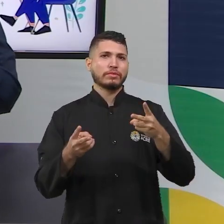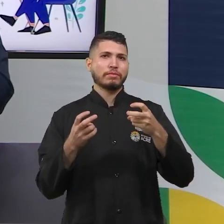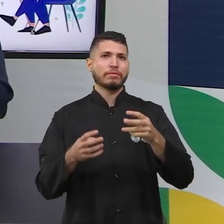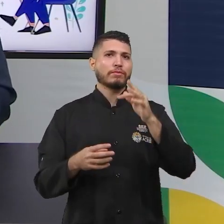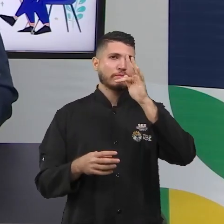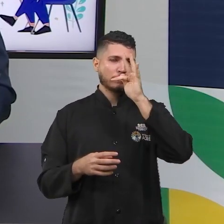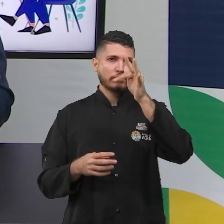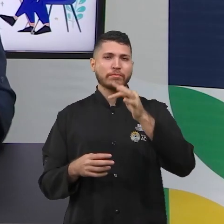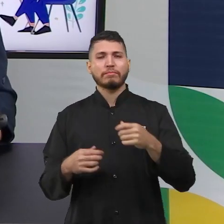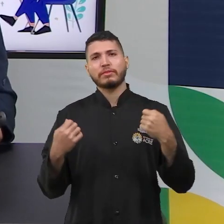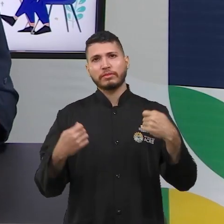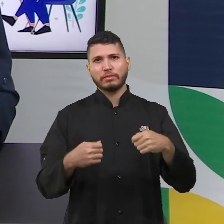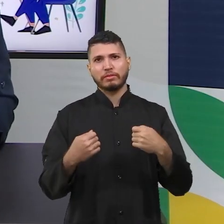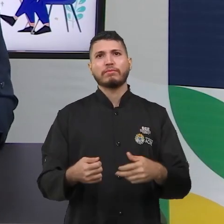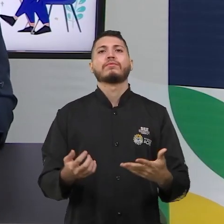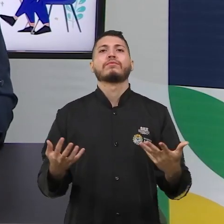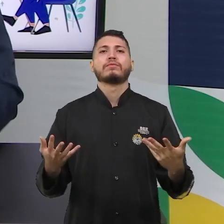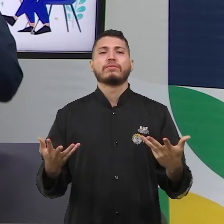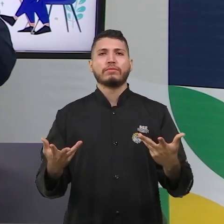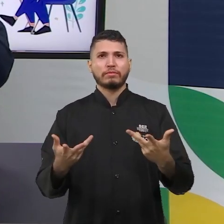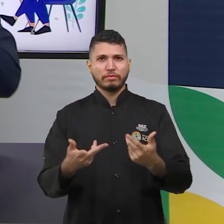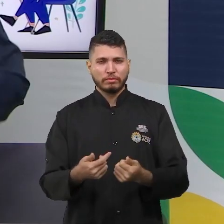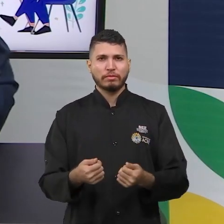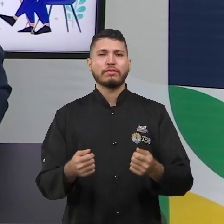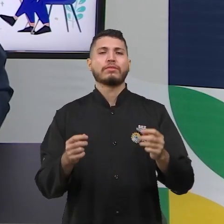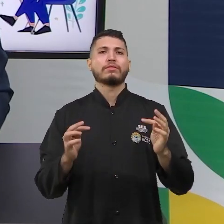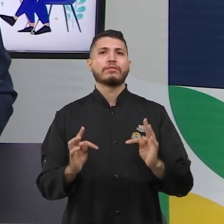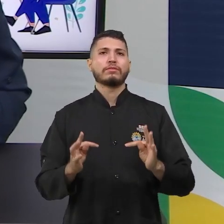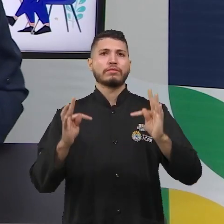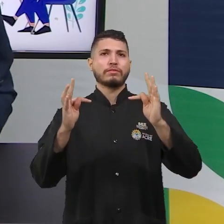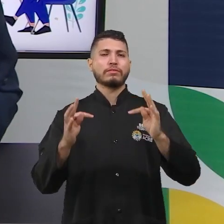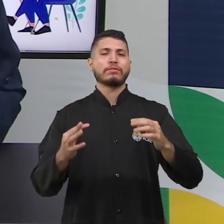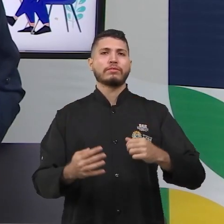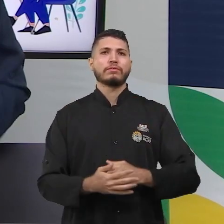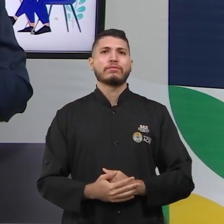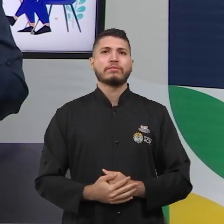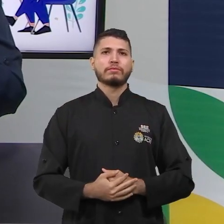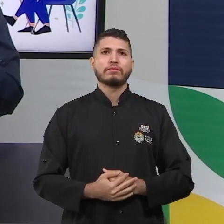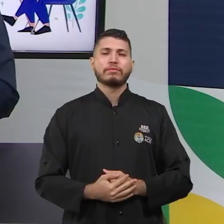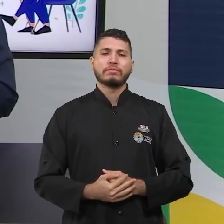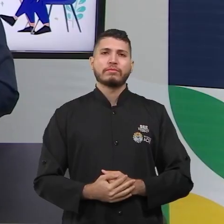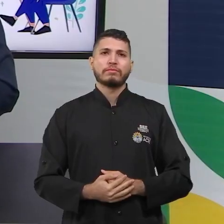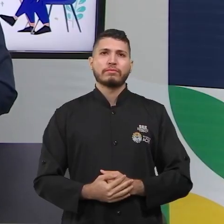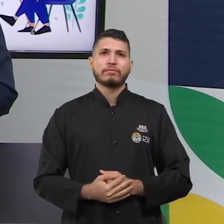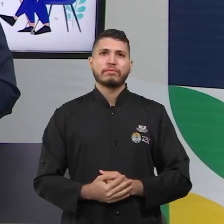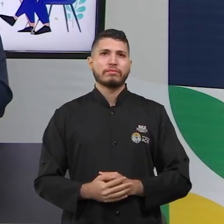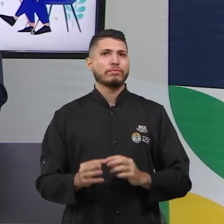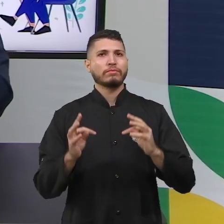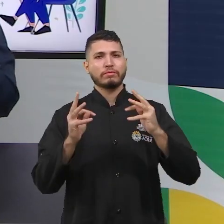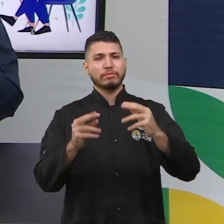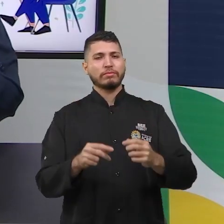Precisamos dominar as tecnologias, pessoal. Assim, mais interessante também é que todas as